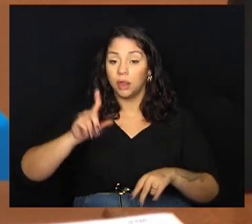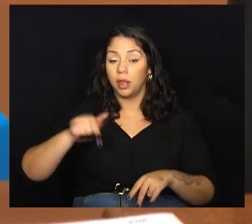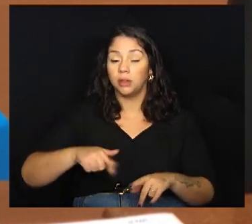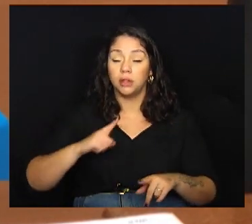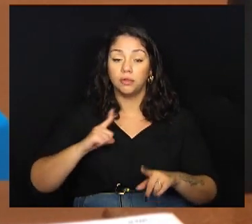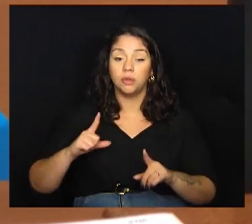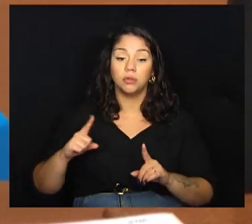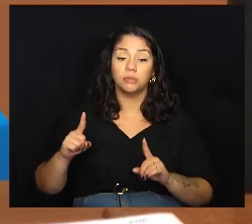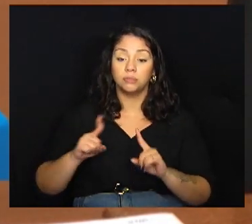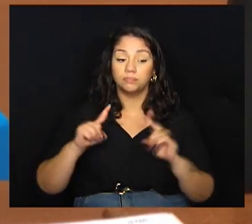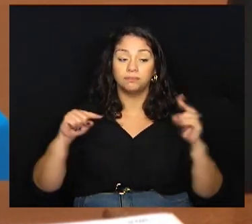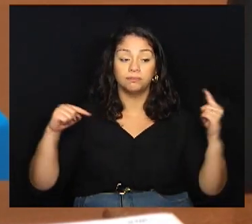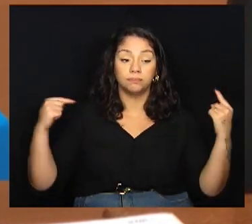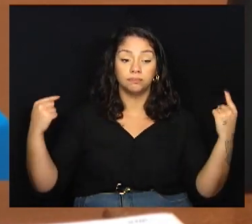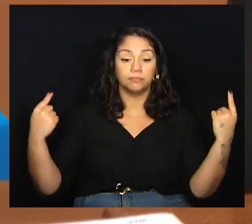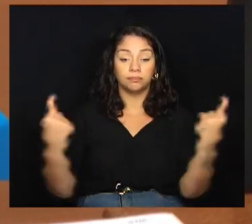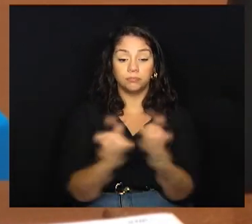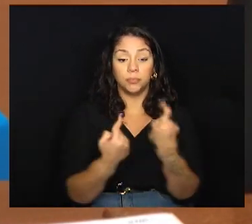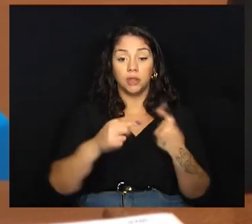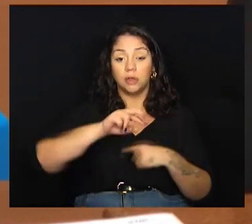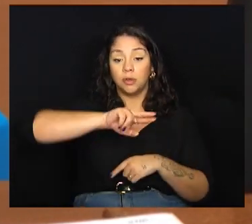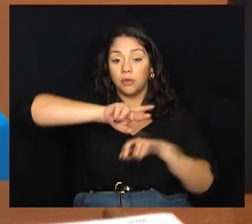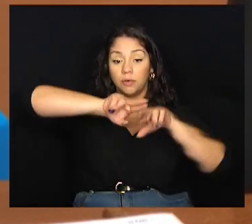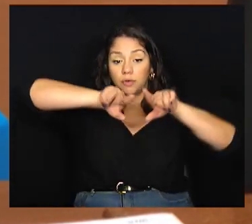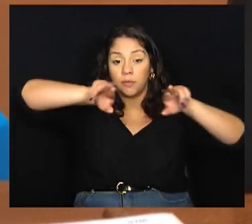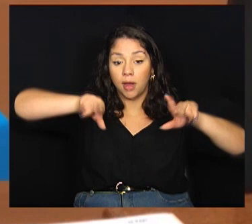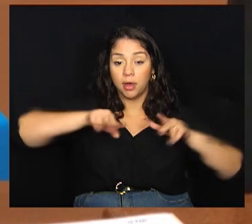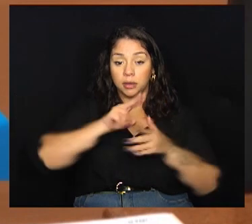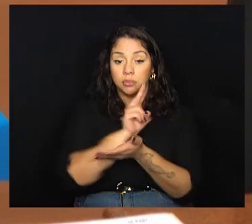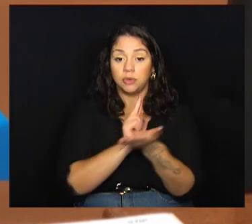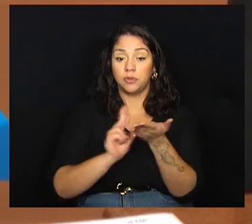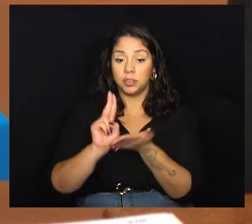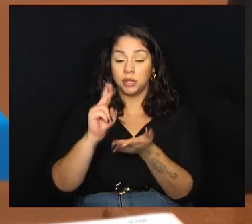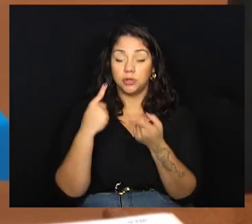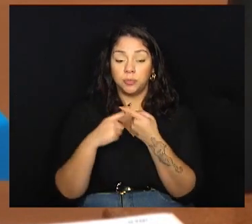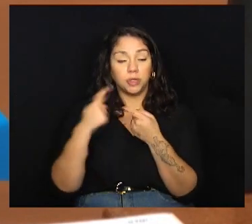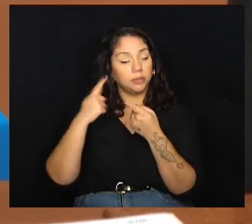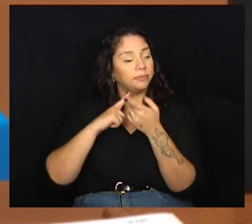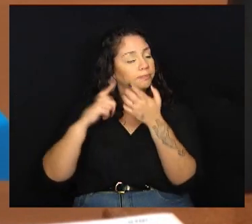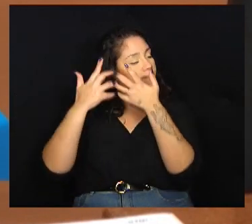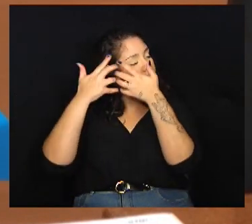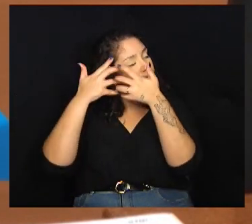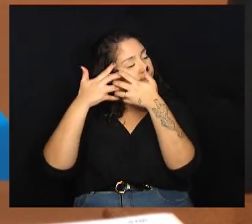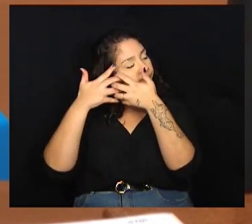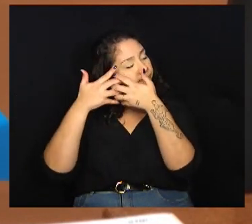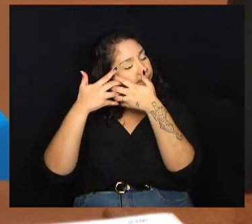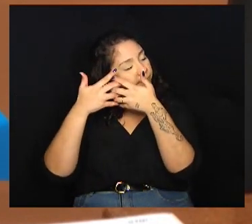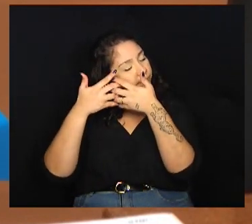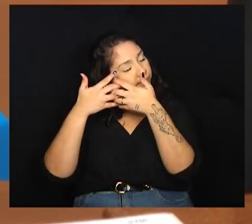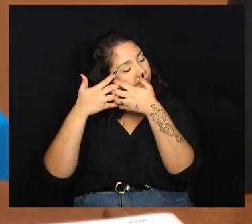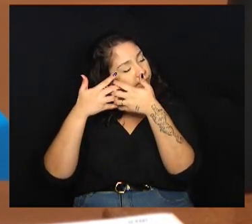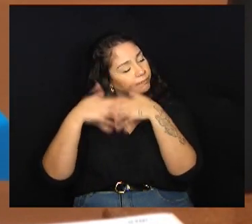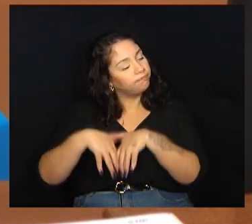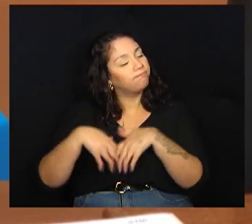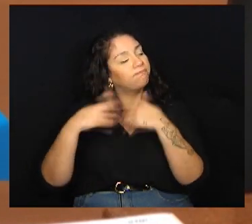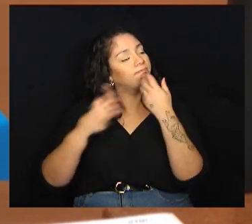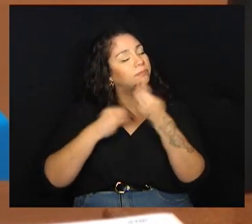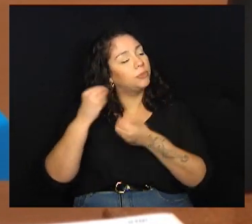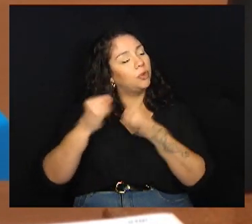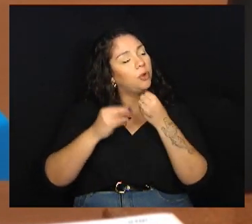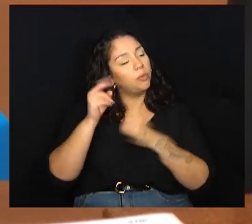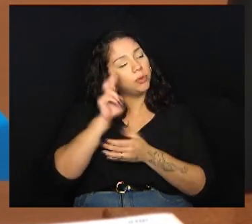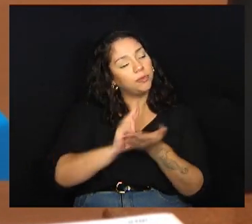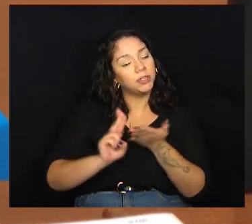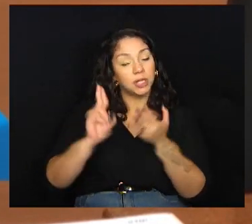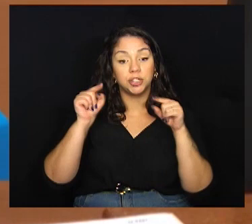nós fizemos, dialogando com várias universidades, porque quando se pensa nessa questão da universidade aqui em Campinas,